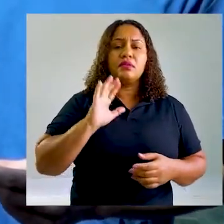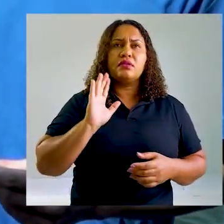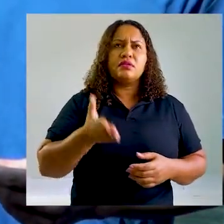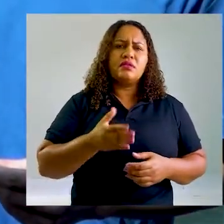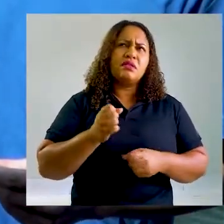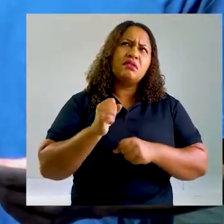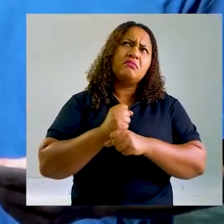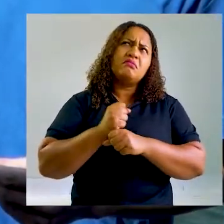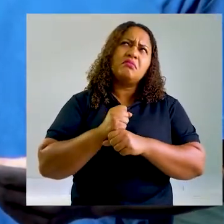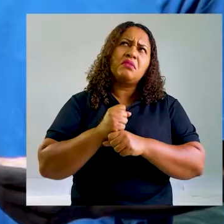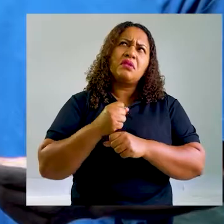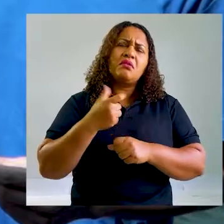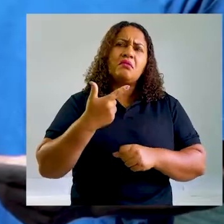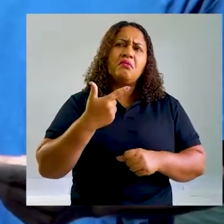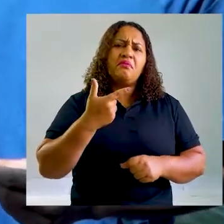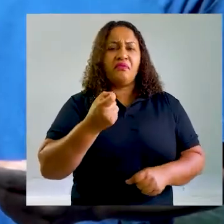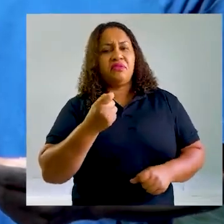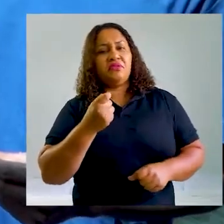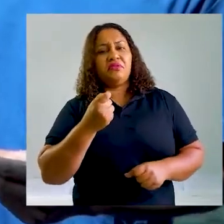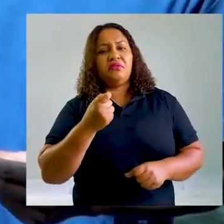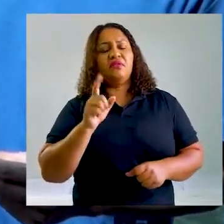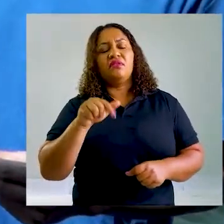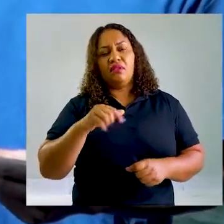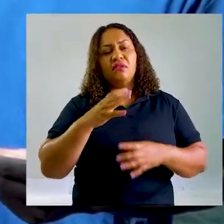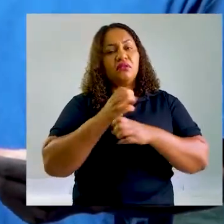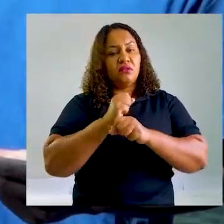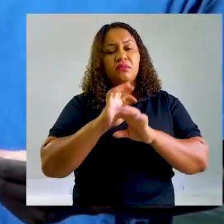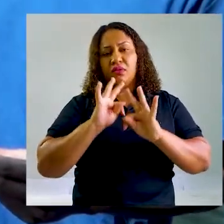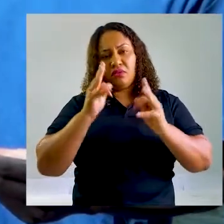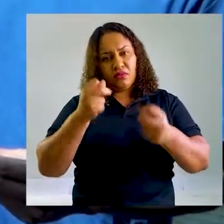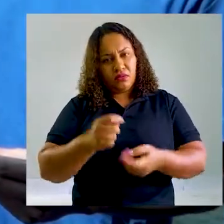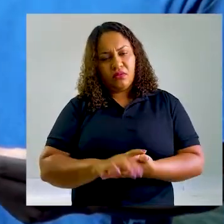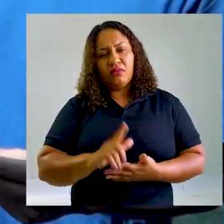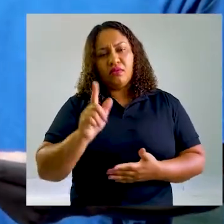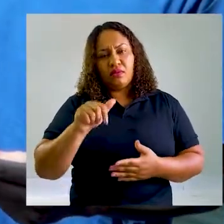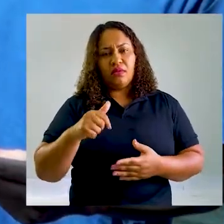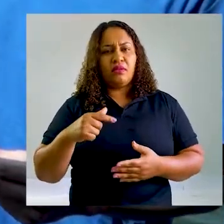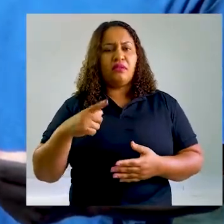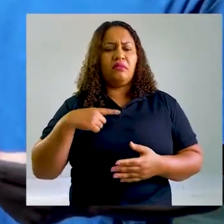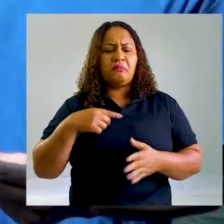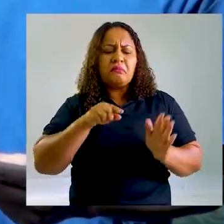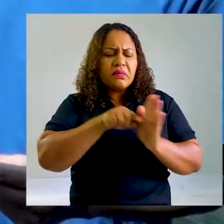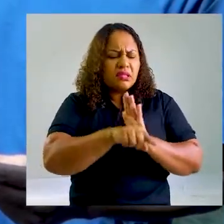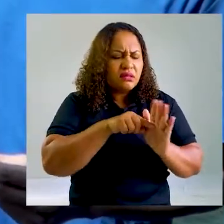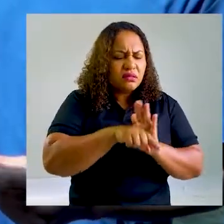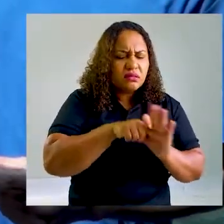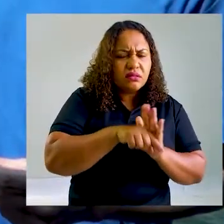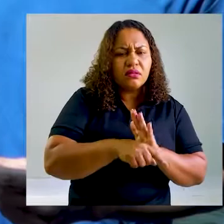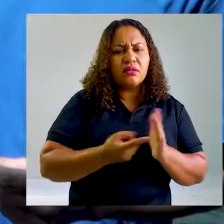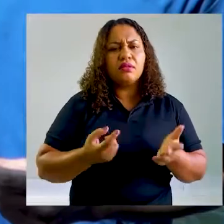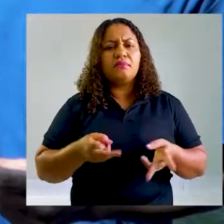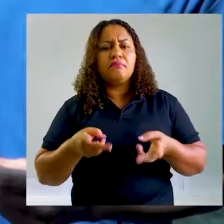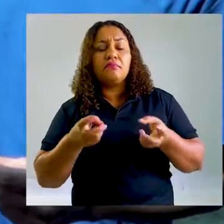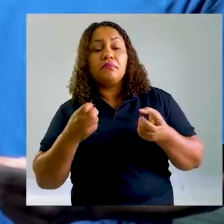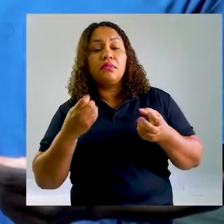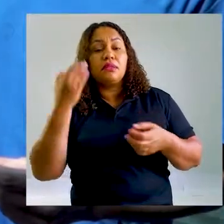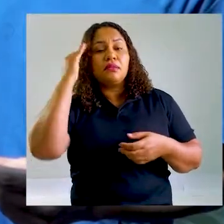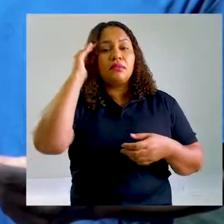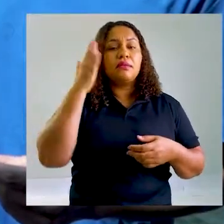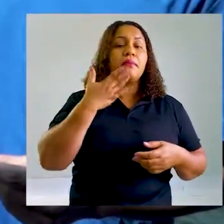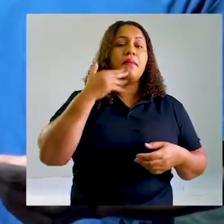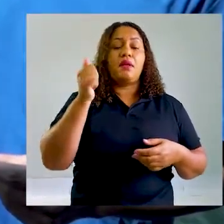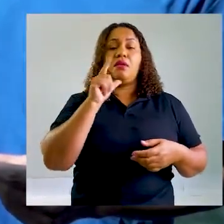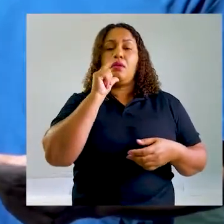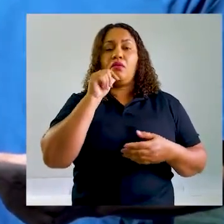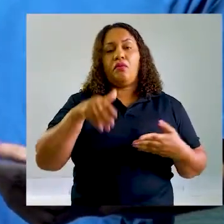já há quase 20 anos, então, somando tudo isso aí, realizado coletas, estudos, né, trabalhos para tentar entender melhor